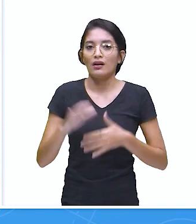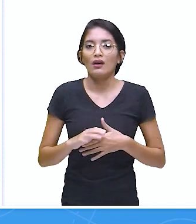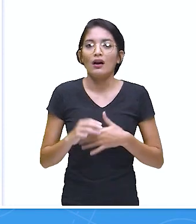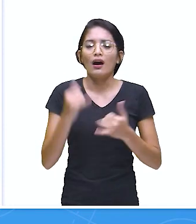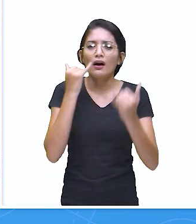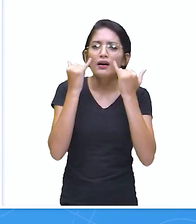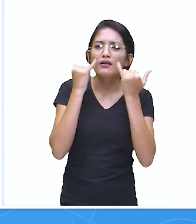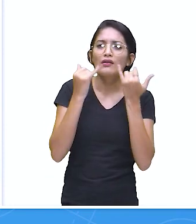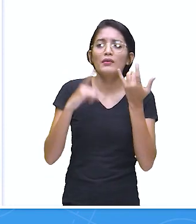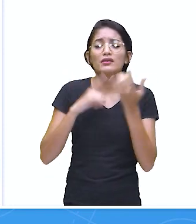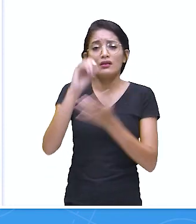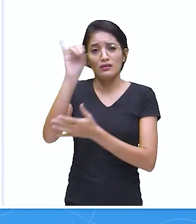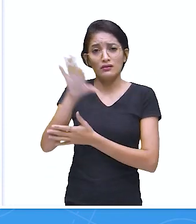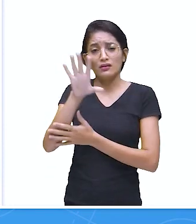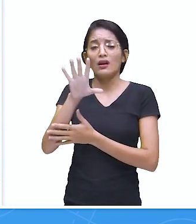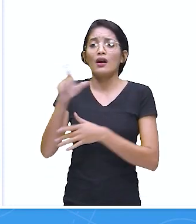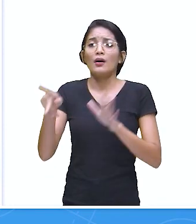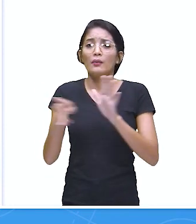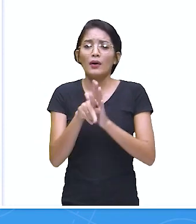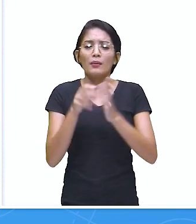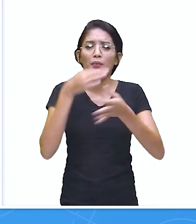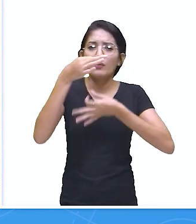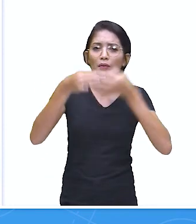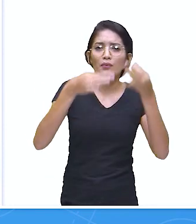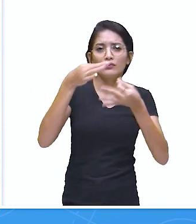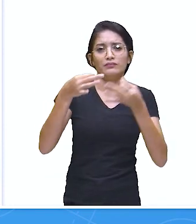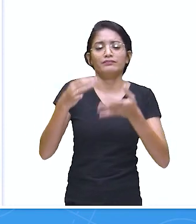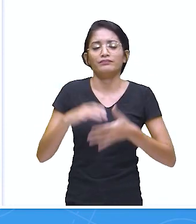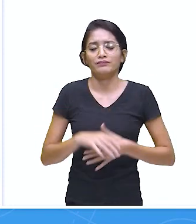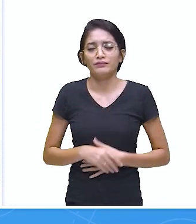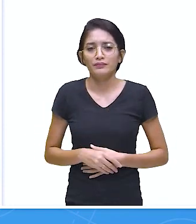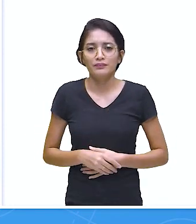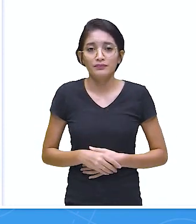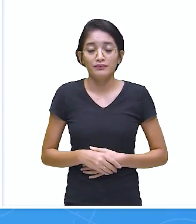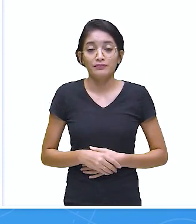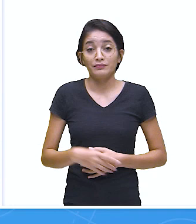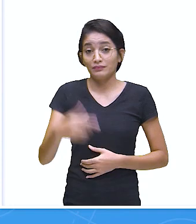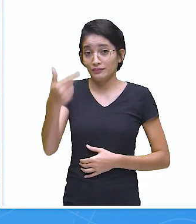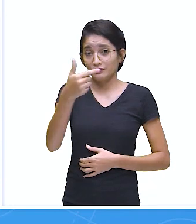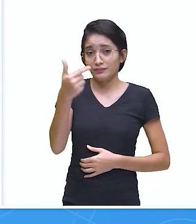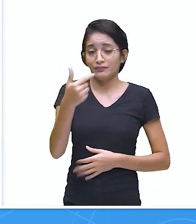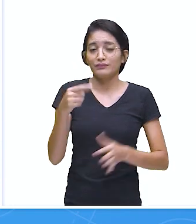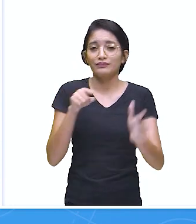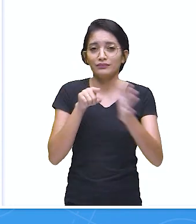informação contida no cartoon é uma crítica ao aquecimento global. Muito bem. Vamos à segunda questão?